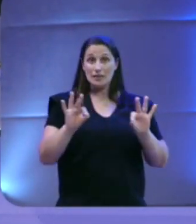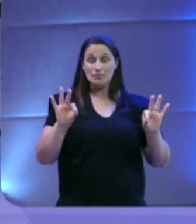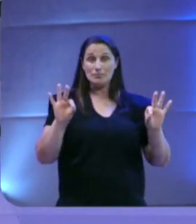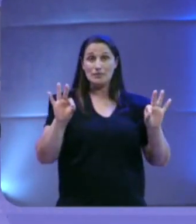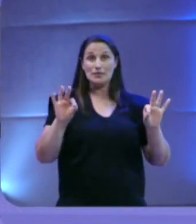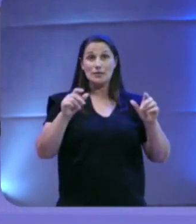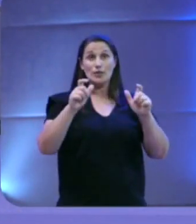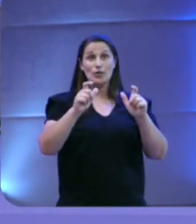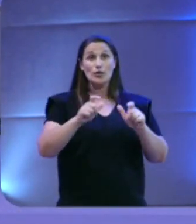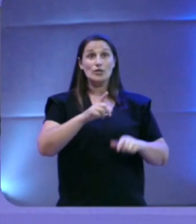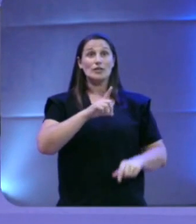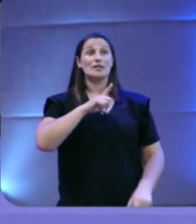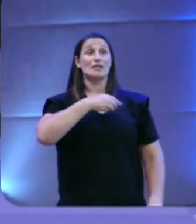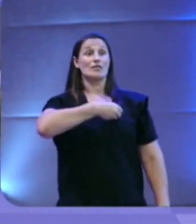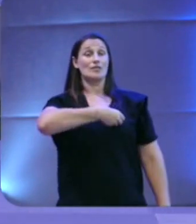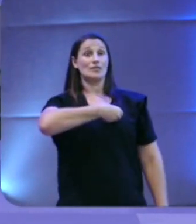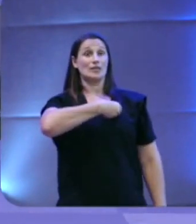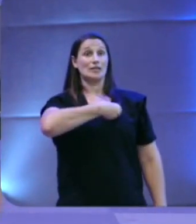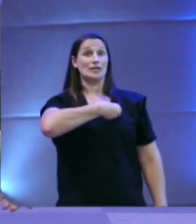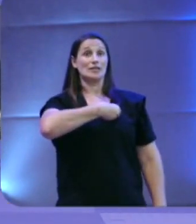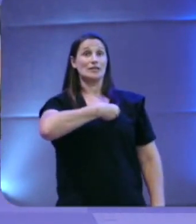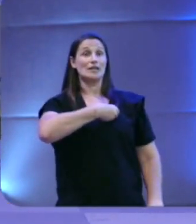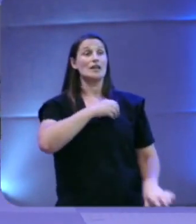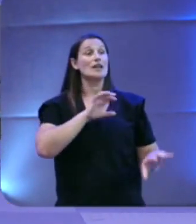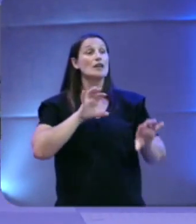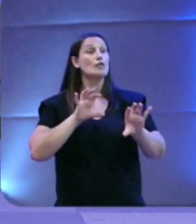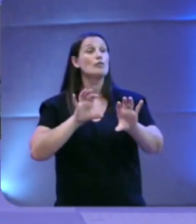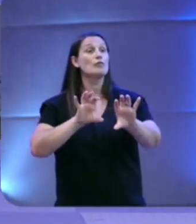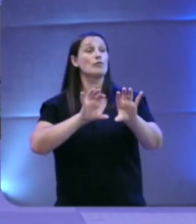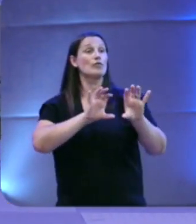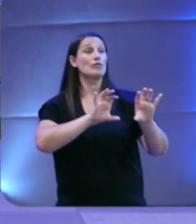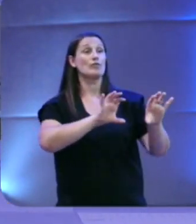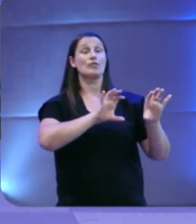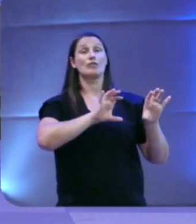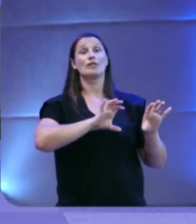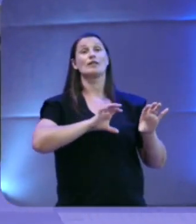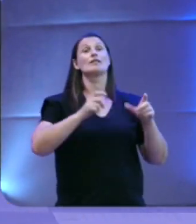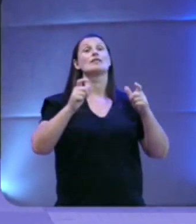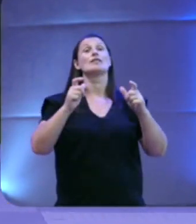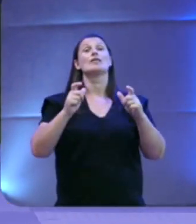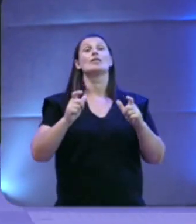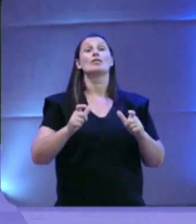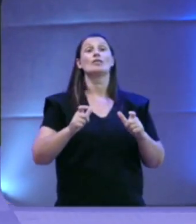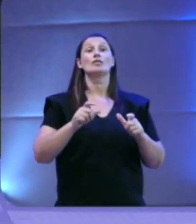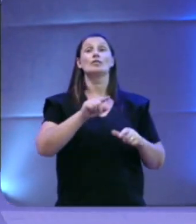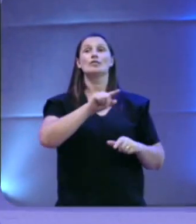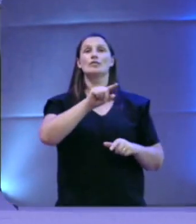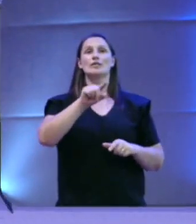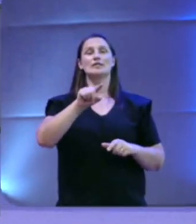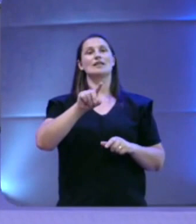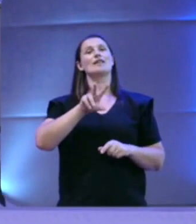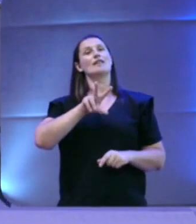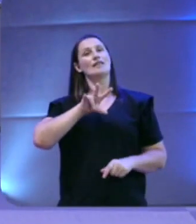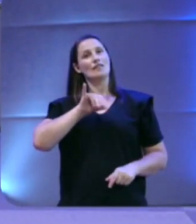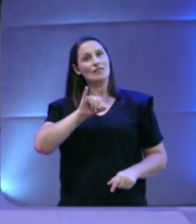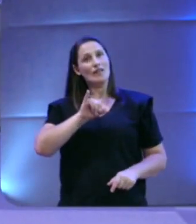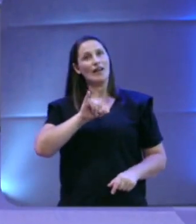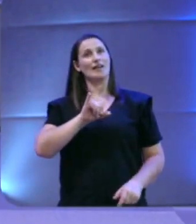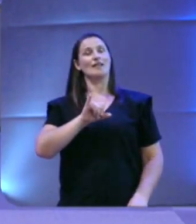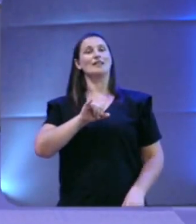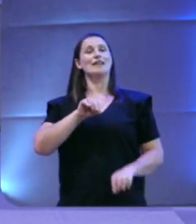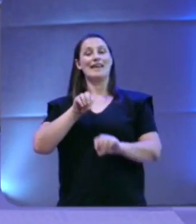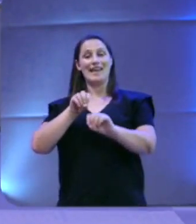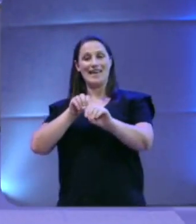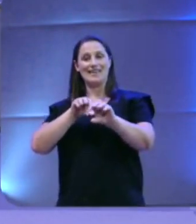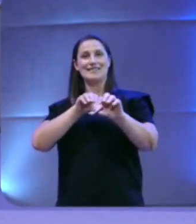Aonde você estiver, na esfera de influência que você tiver, você faz o quê? Você faz discípulos. Onde você estiver, fala da